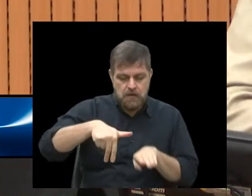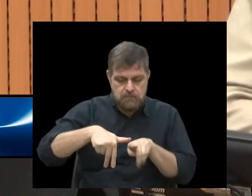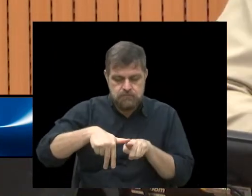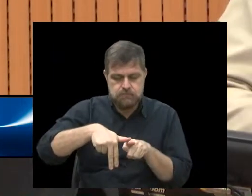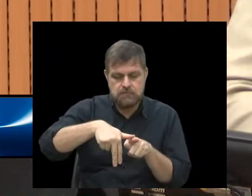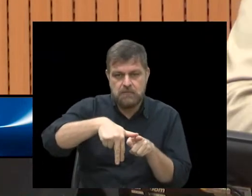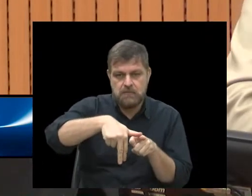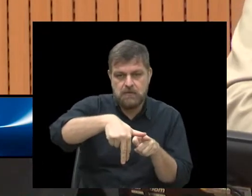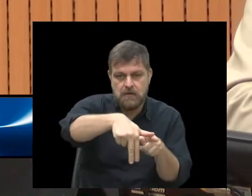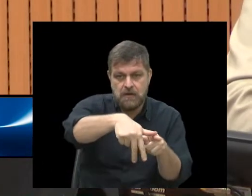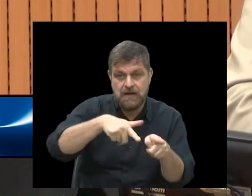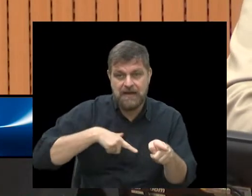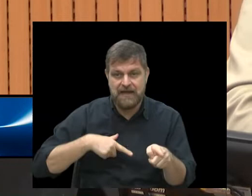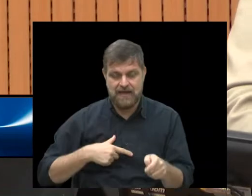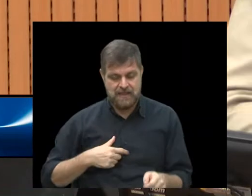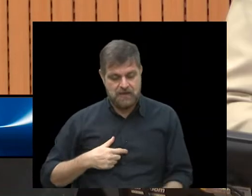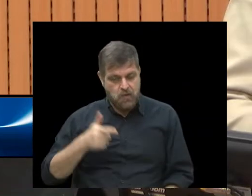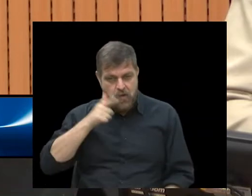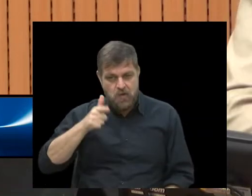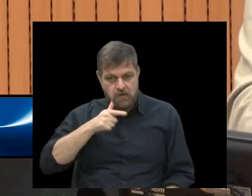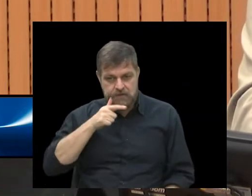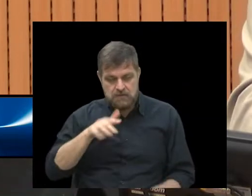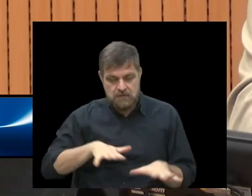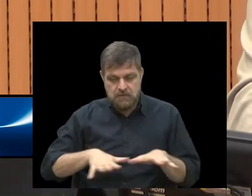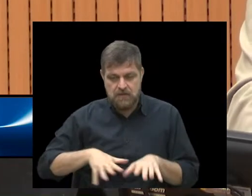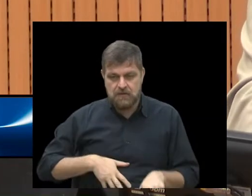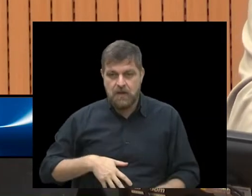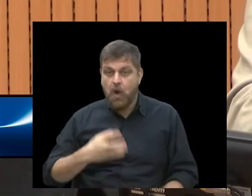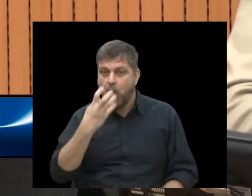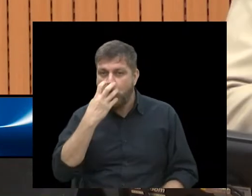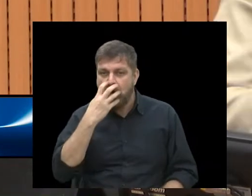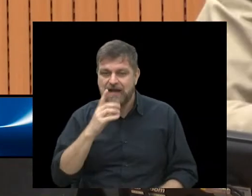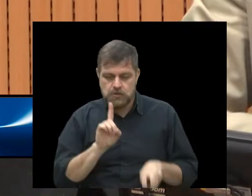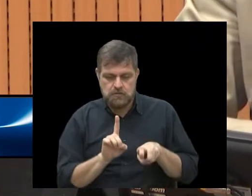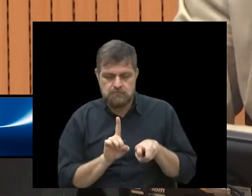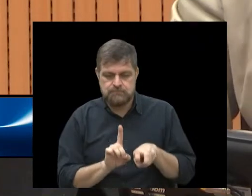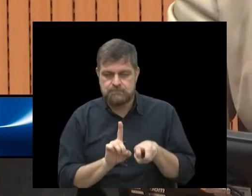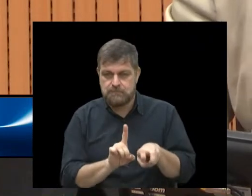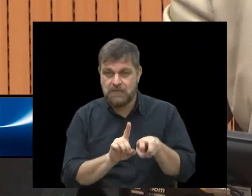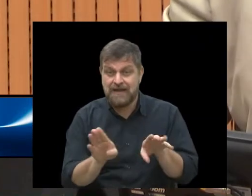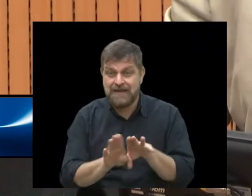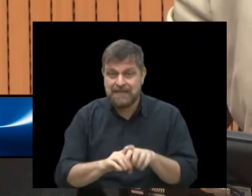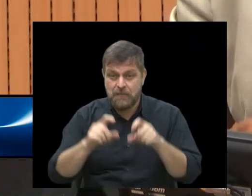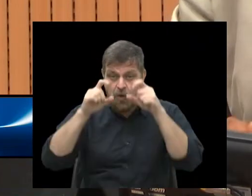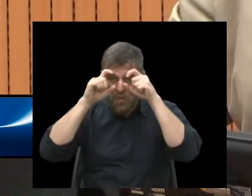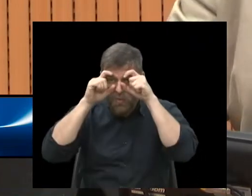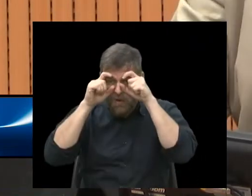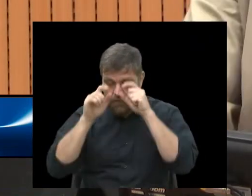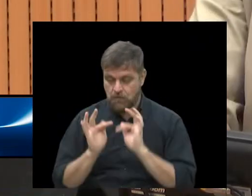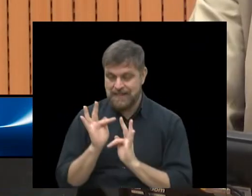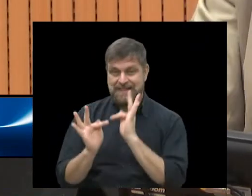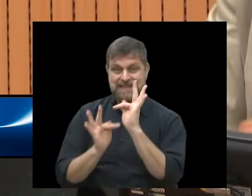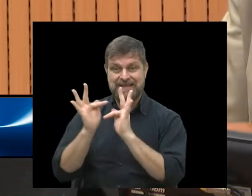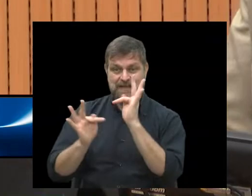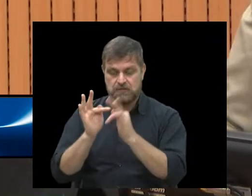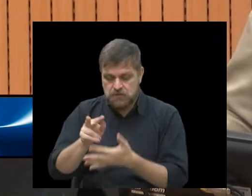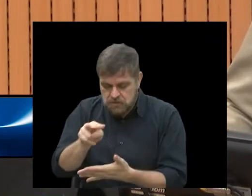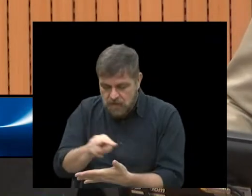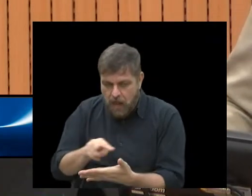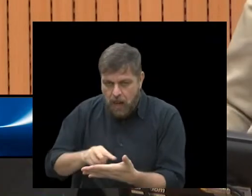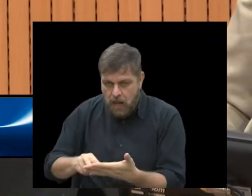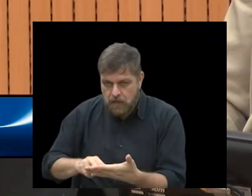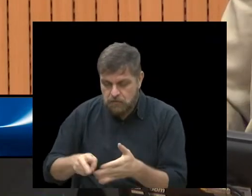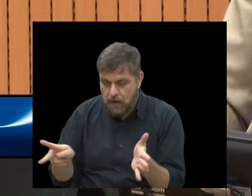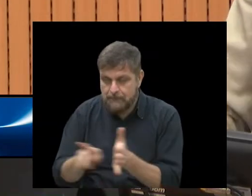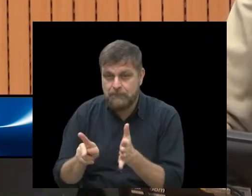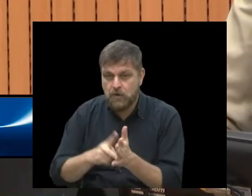independência e mobilidade. Concederam um cão-guia para ela e óculos com tecnologia de leitura para deficientes